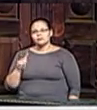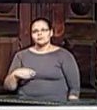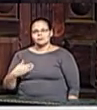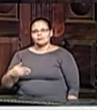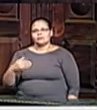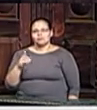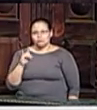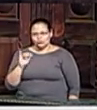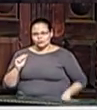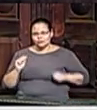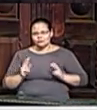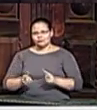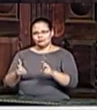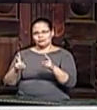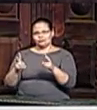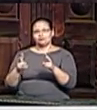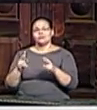demonstra